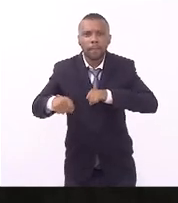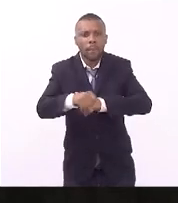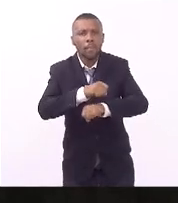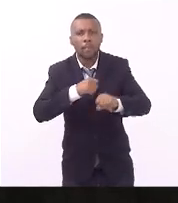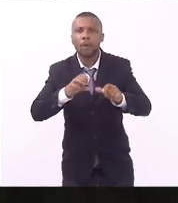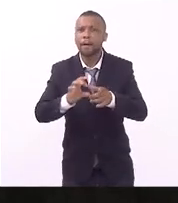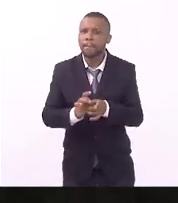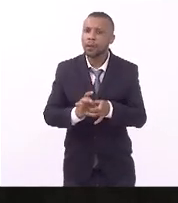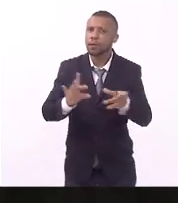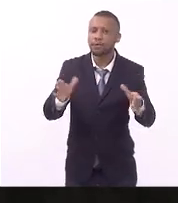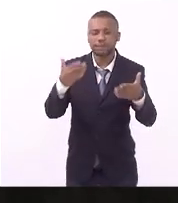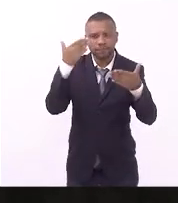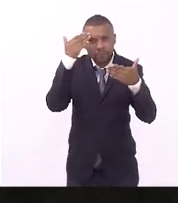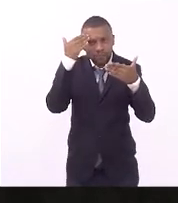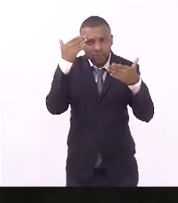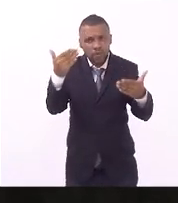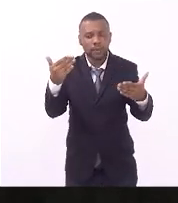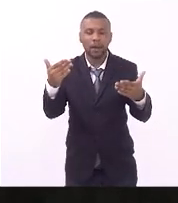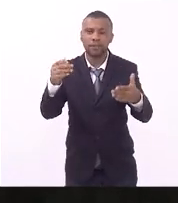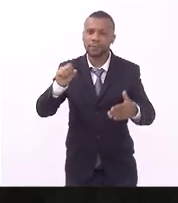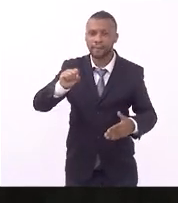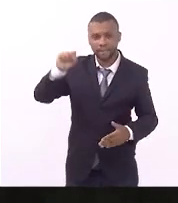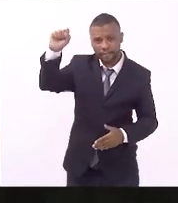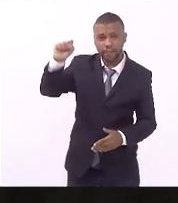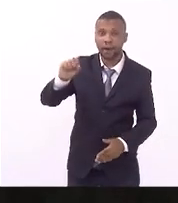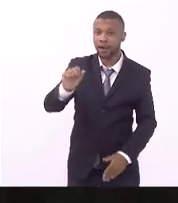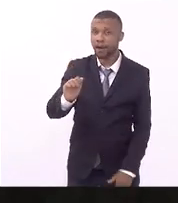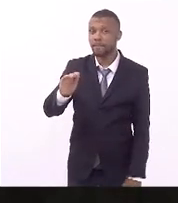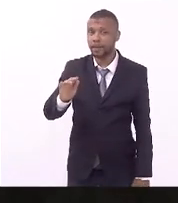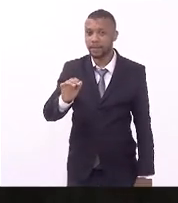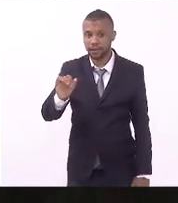liberdade. Muito obrigado. Viva a BI!